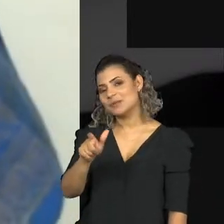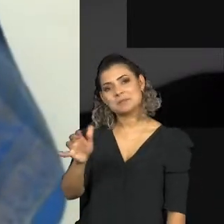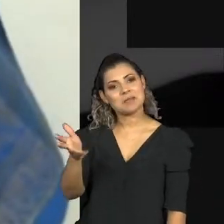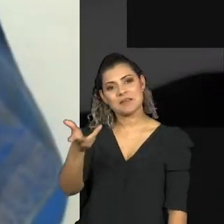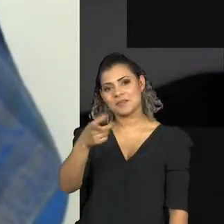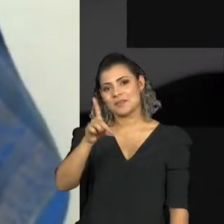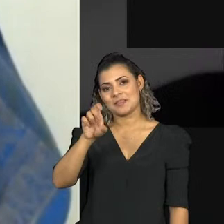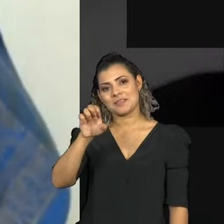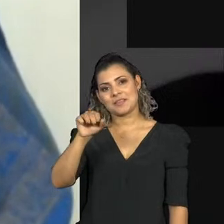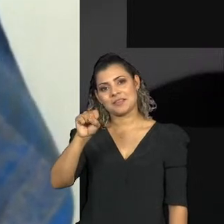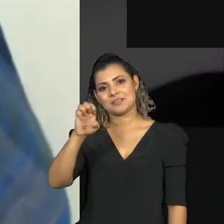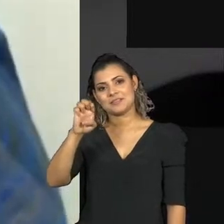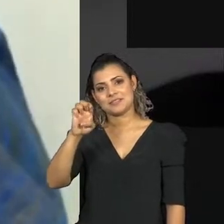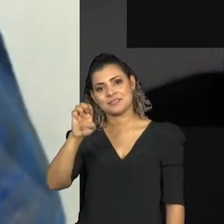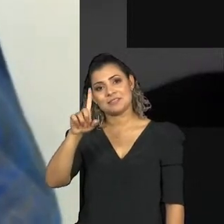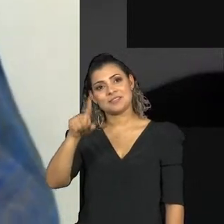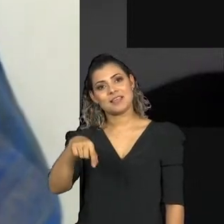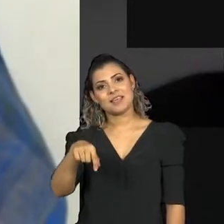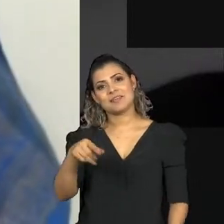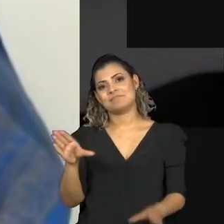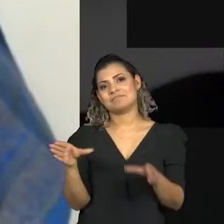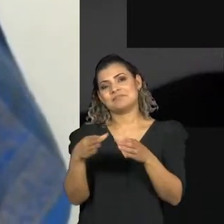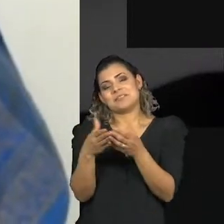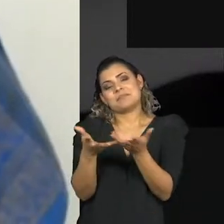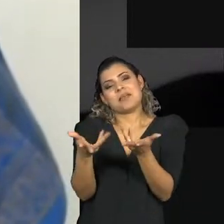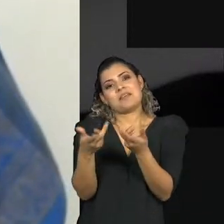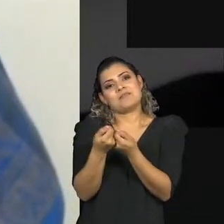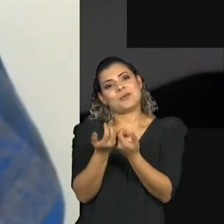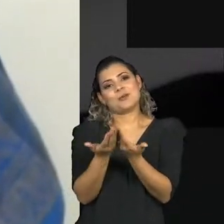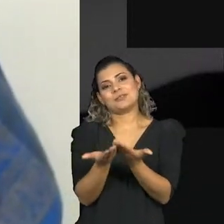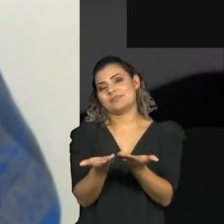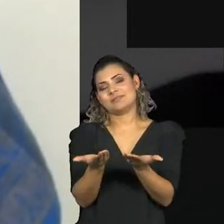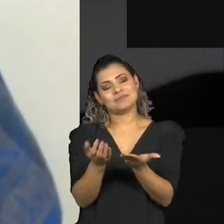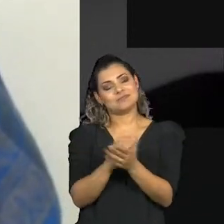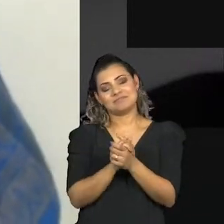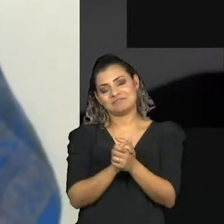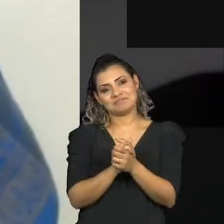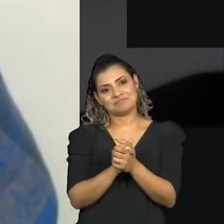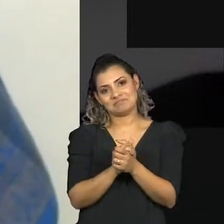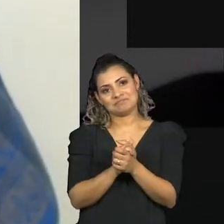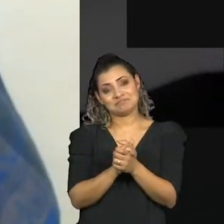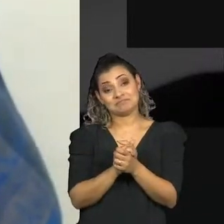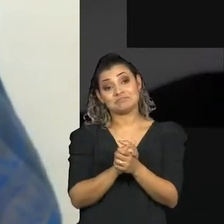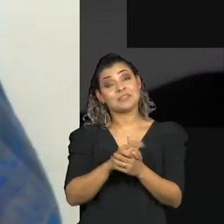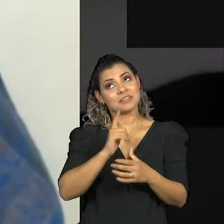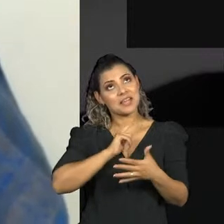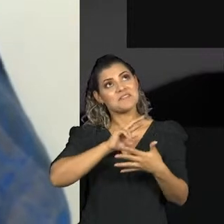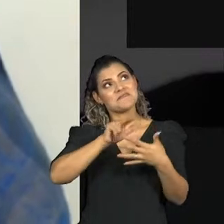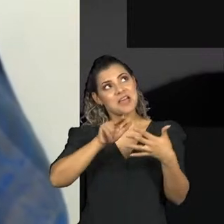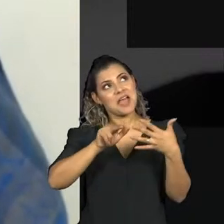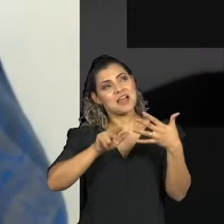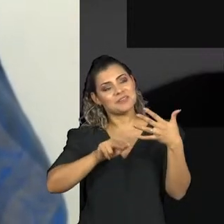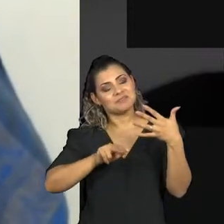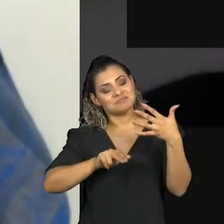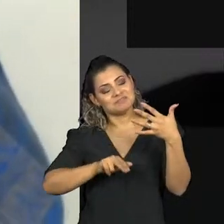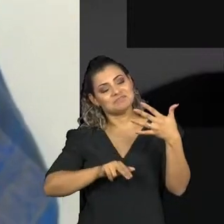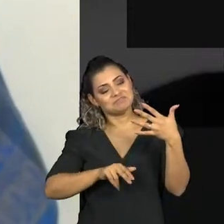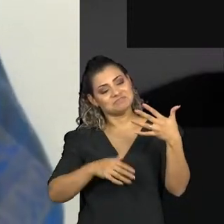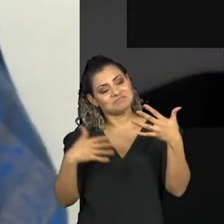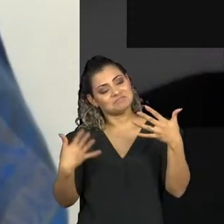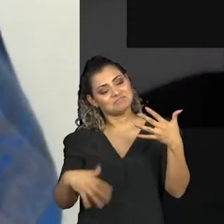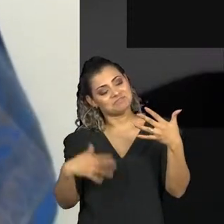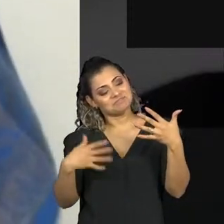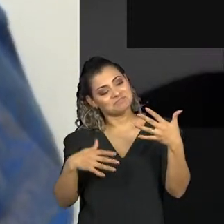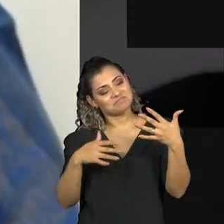que é a Denise Fraga, nossa Dene querida. E assim, Tem muitas coisas, né, que a gente